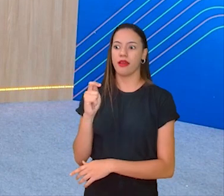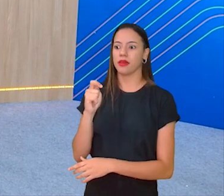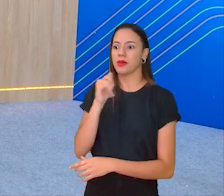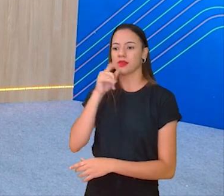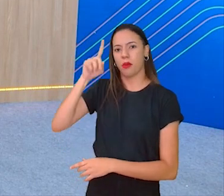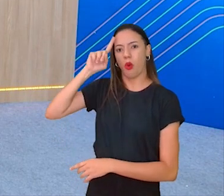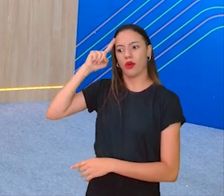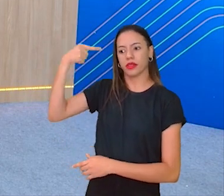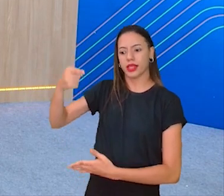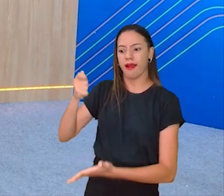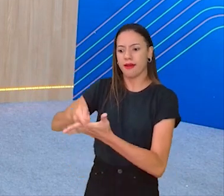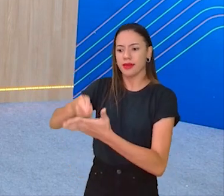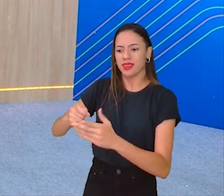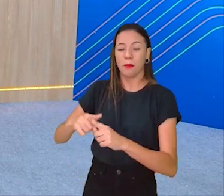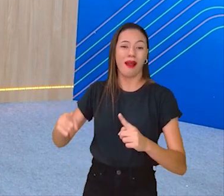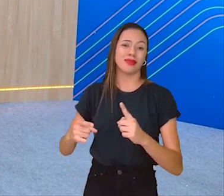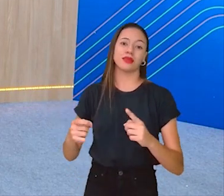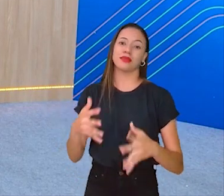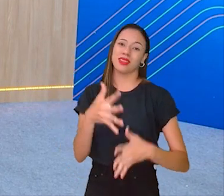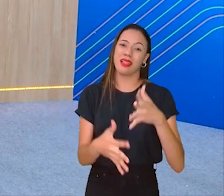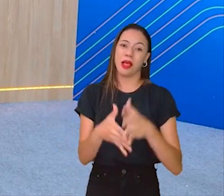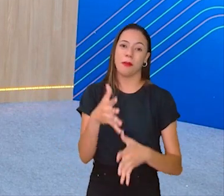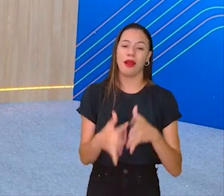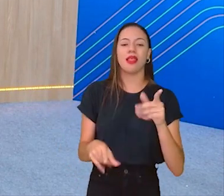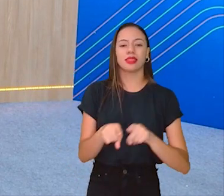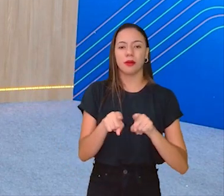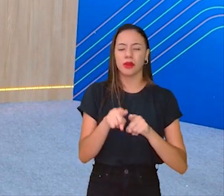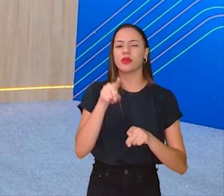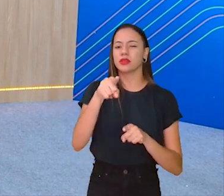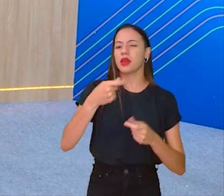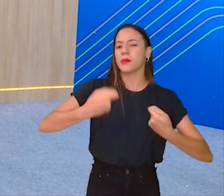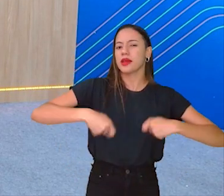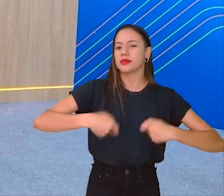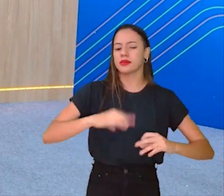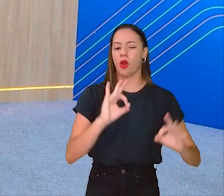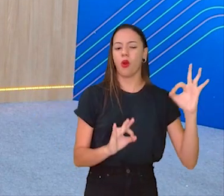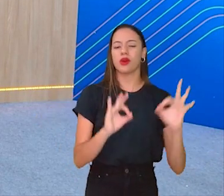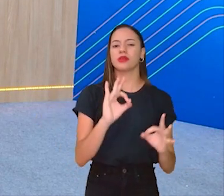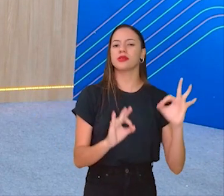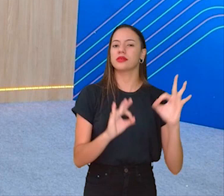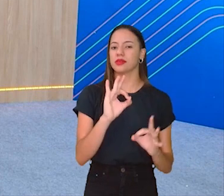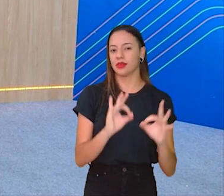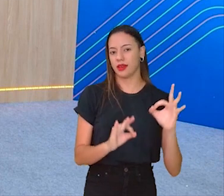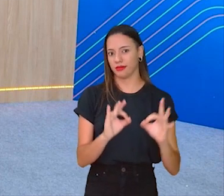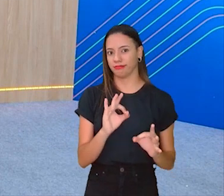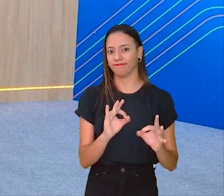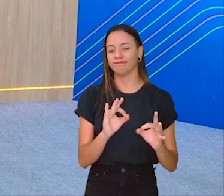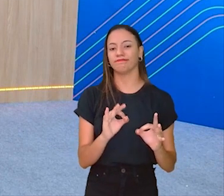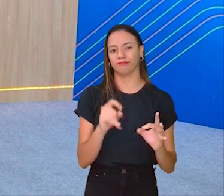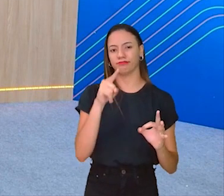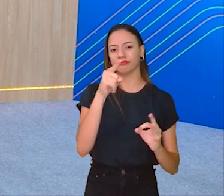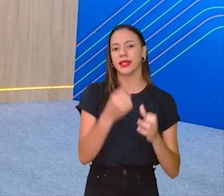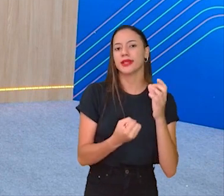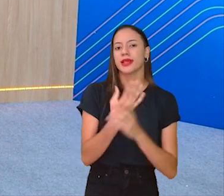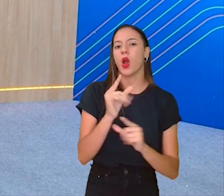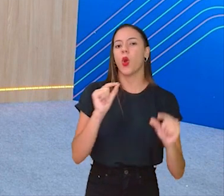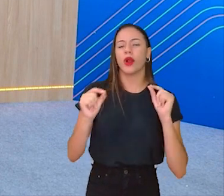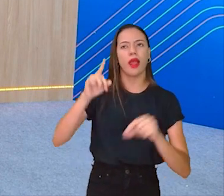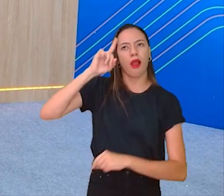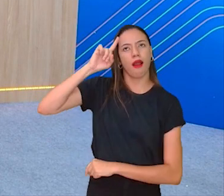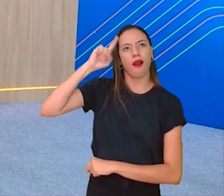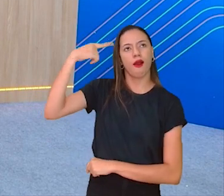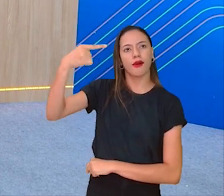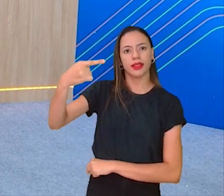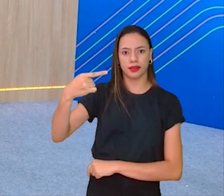o segredo é tentar, né, de acordo com o seu modo de viver, né, a sua organização, criar uma rotina, né, e